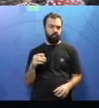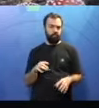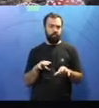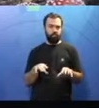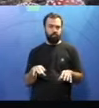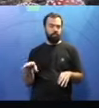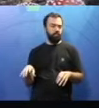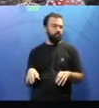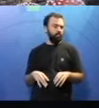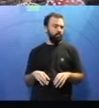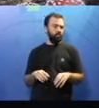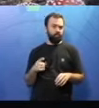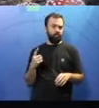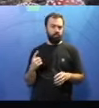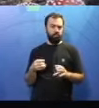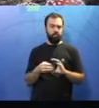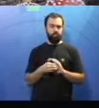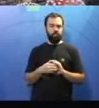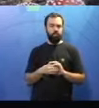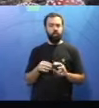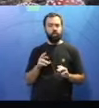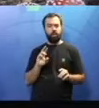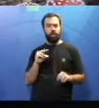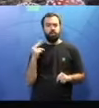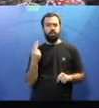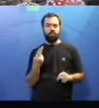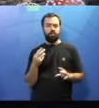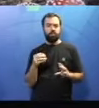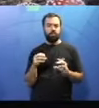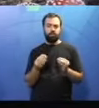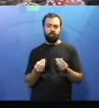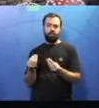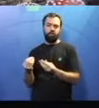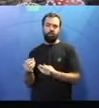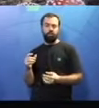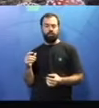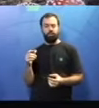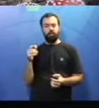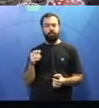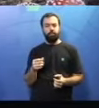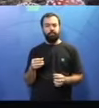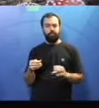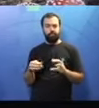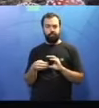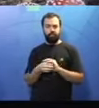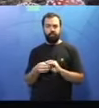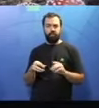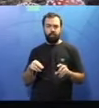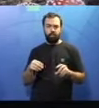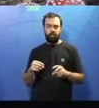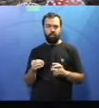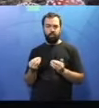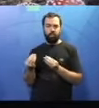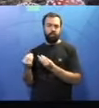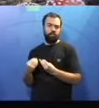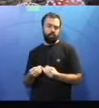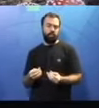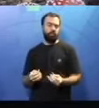pluricelulares. Unicelulares, como exemplo, no caso do fermento. Esse fermento ele pode ser utilizado para a elaboração de